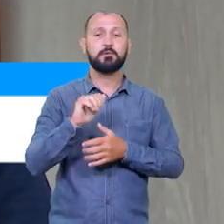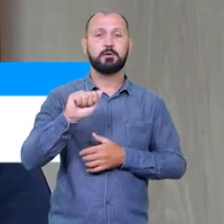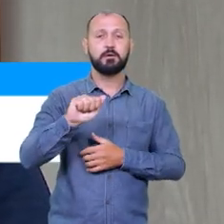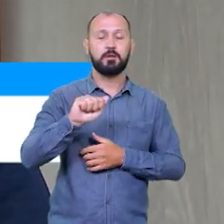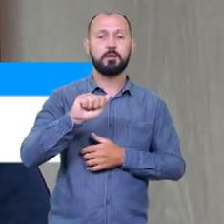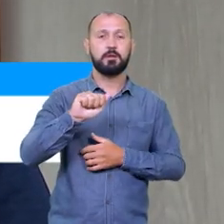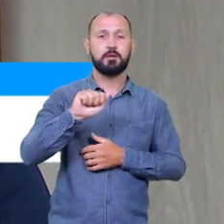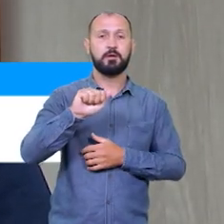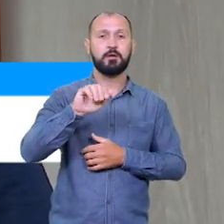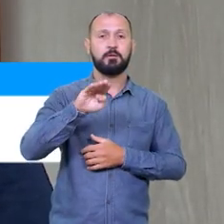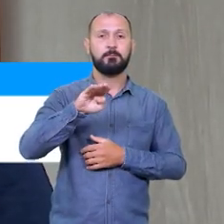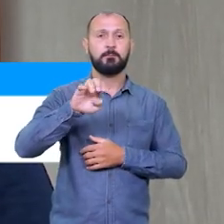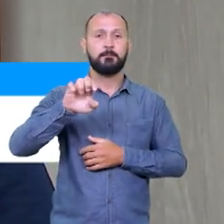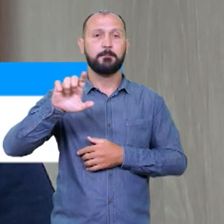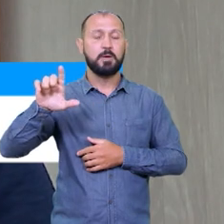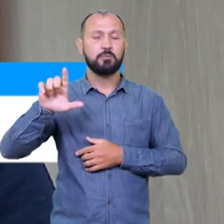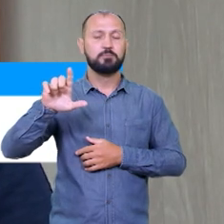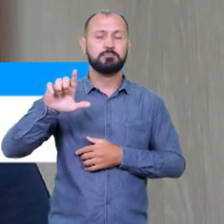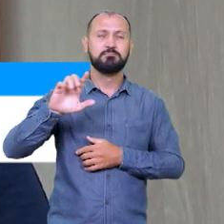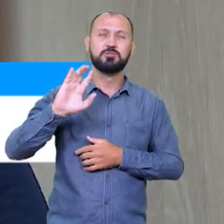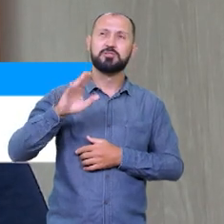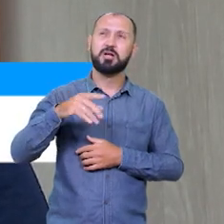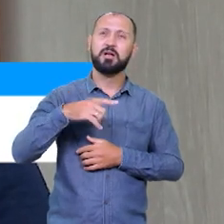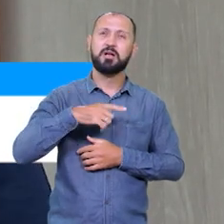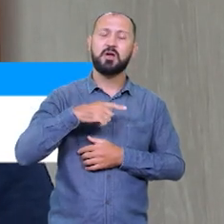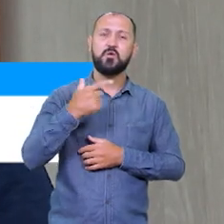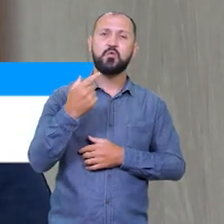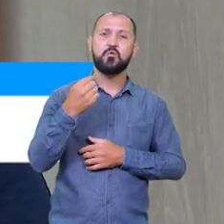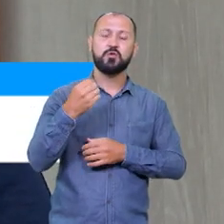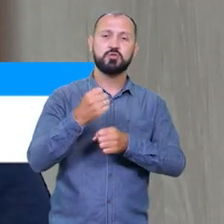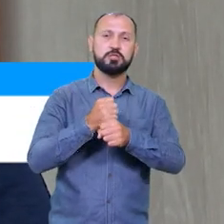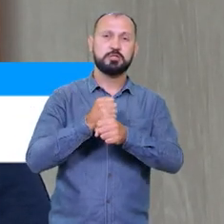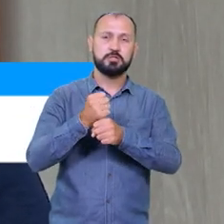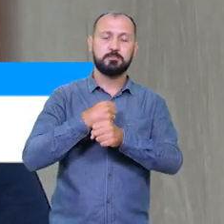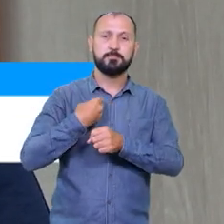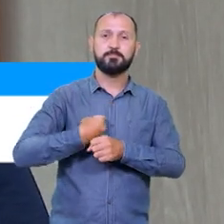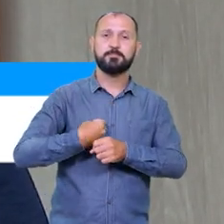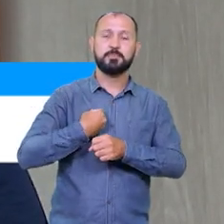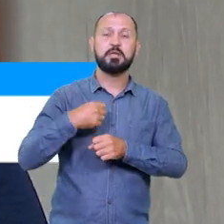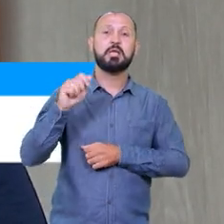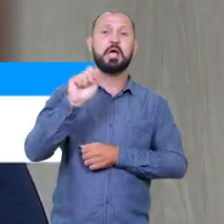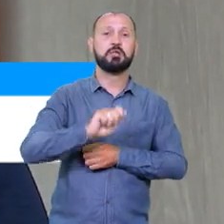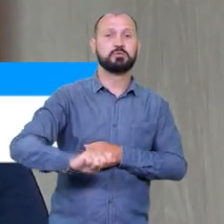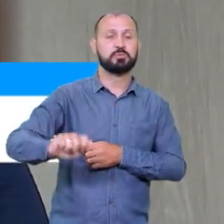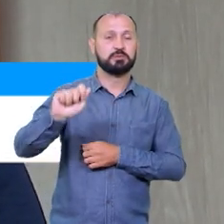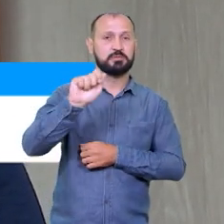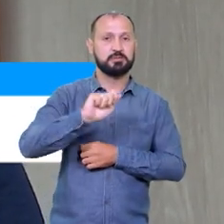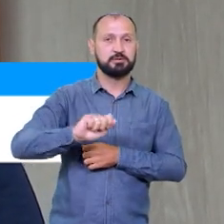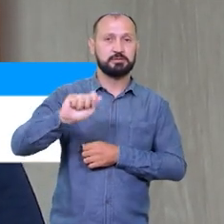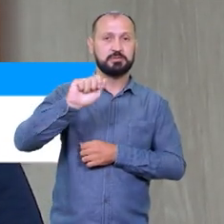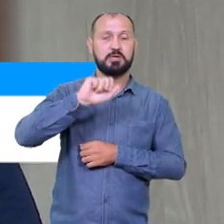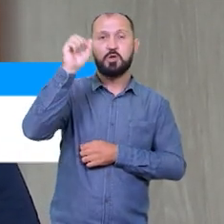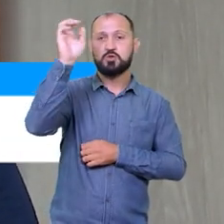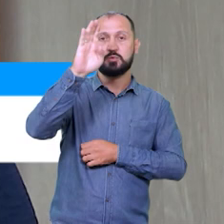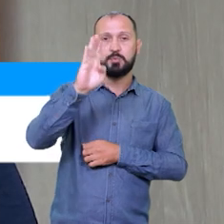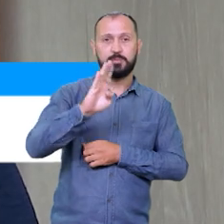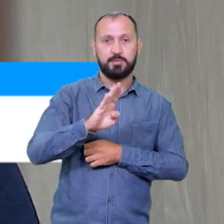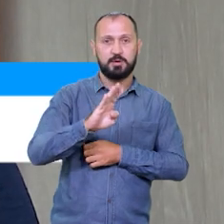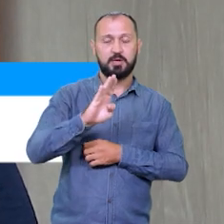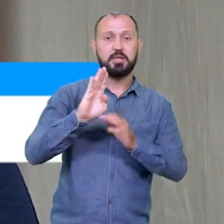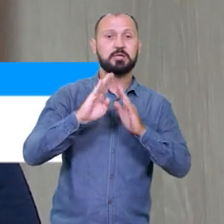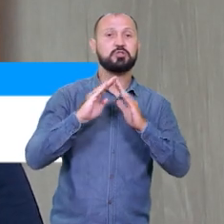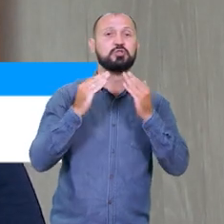da Abel que a quase mais de 20 anos eu participo da Bel que é Associação